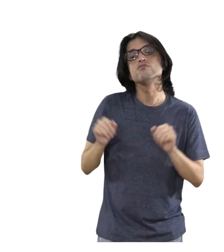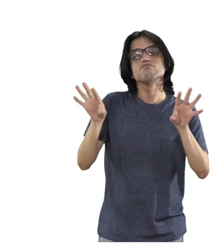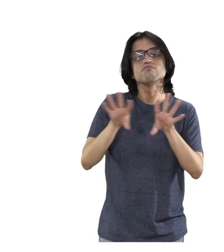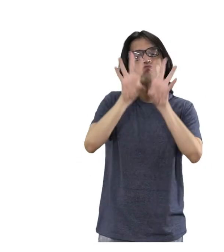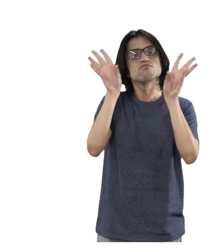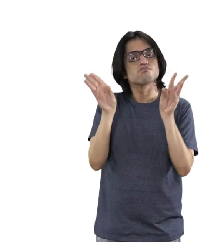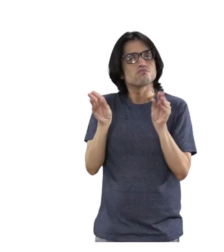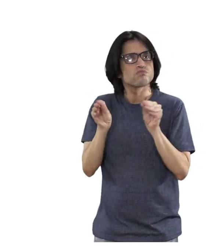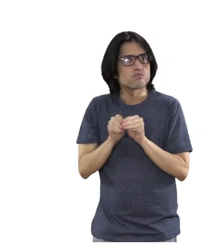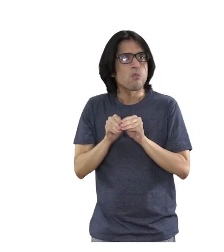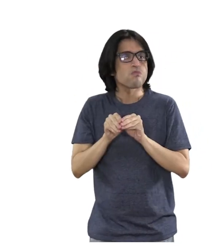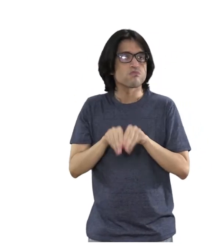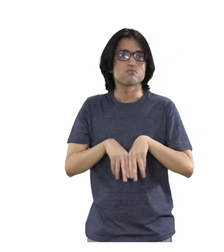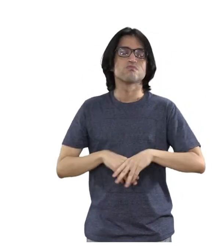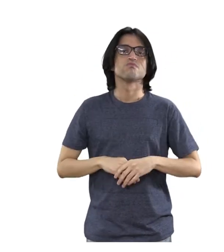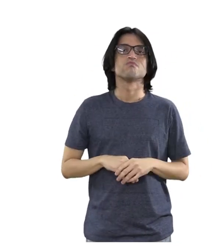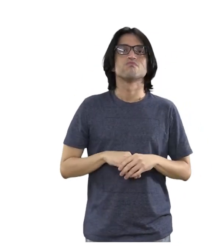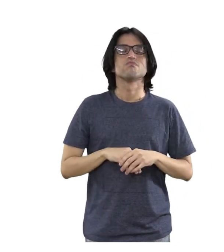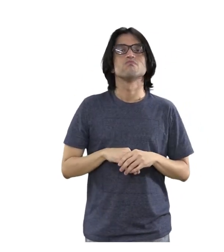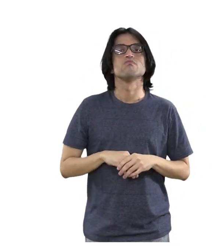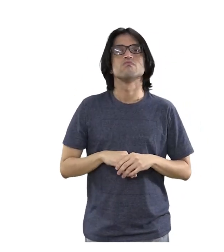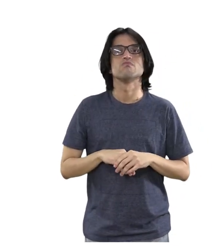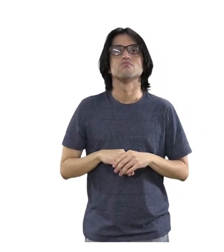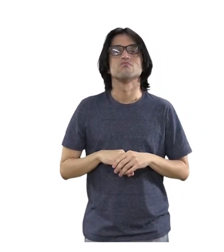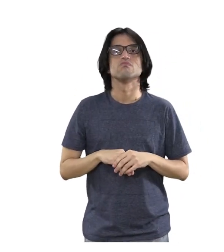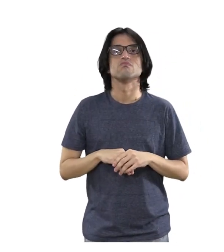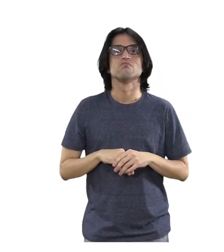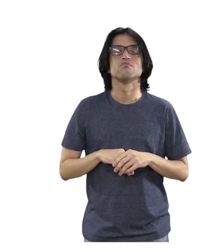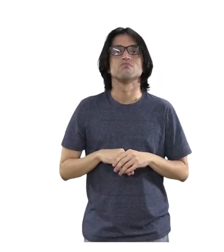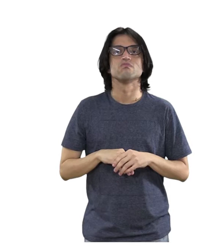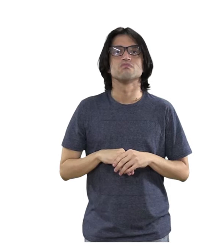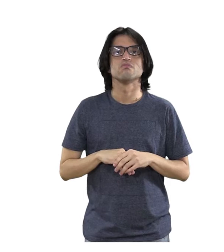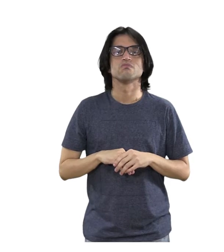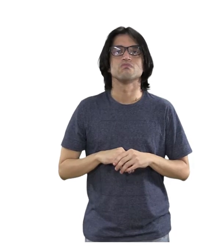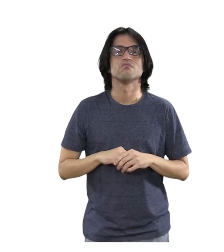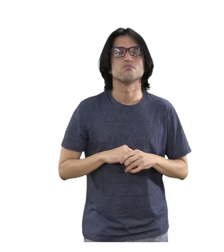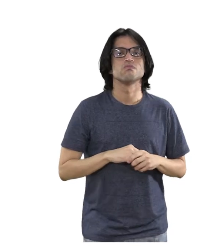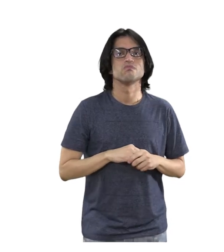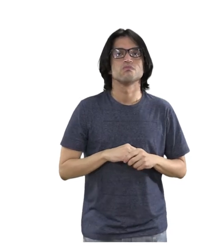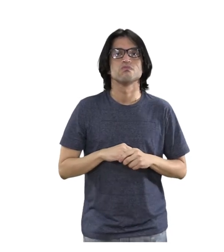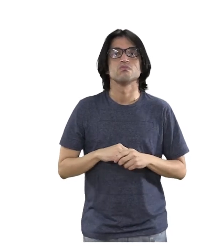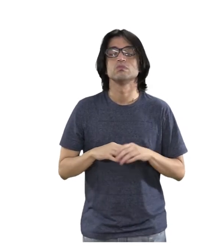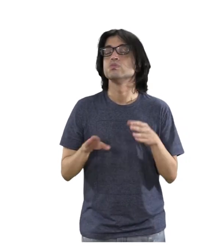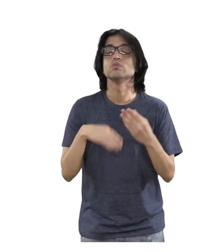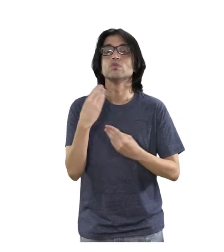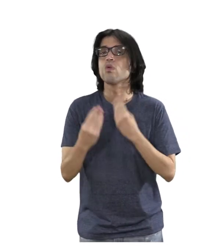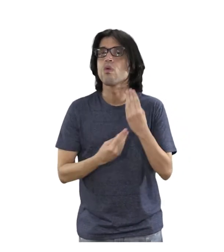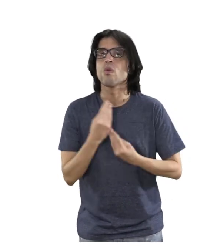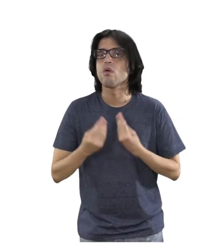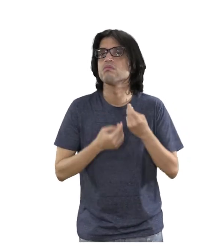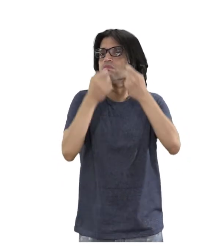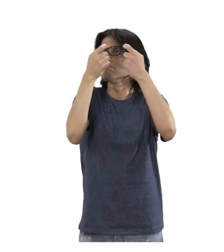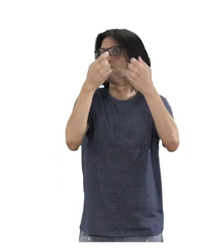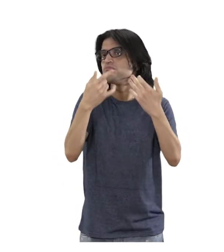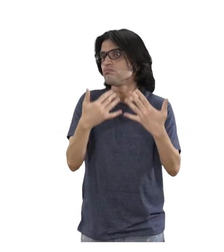maneira propositiva ou sintética, na maioria das vezes. Para descrever, como é descrever um artigo